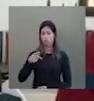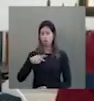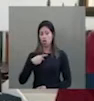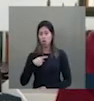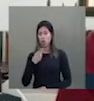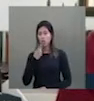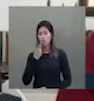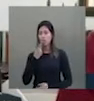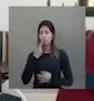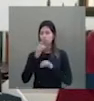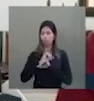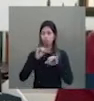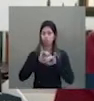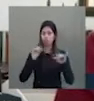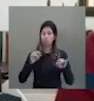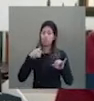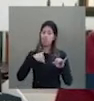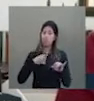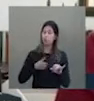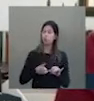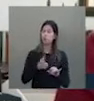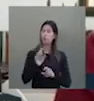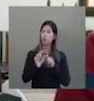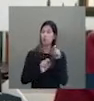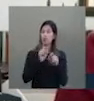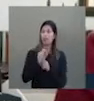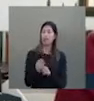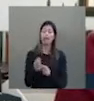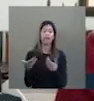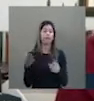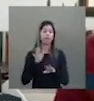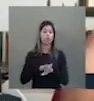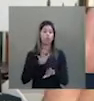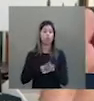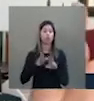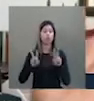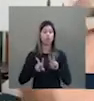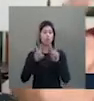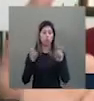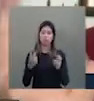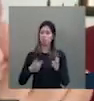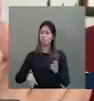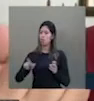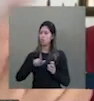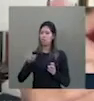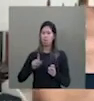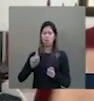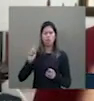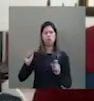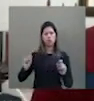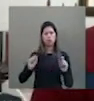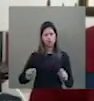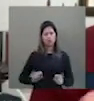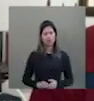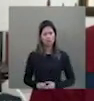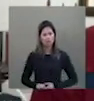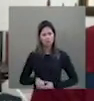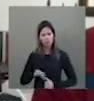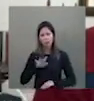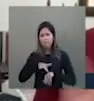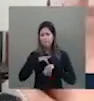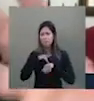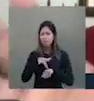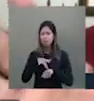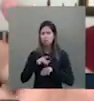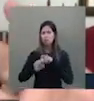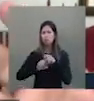estou dizendo aqui é que, neste caso, não há que se falar no abuso do Poder Judiciário em cima de determinados empresários